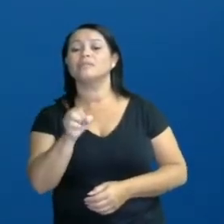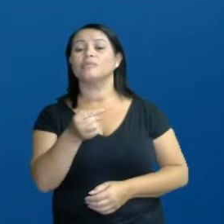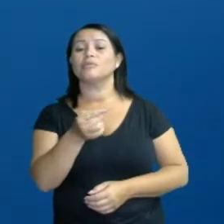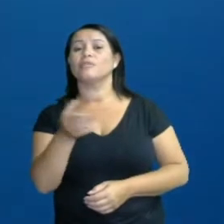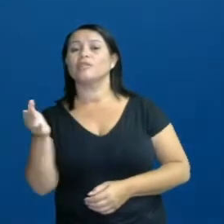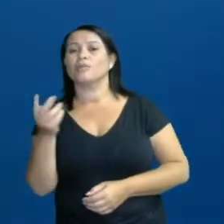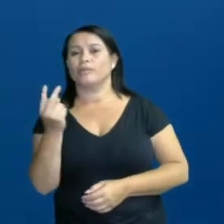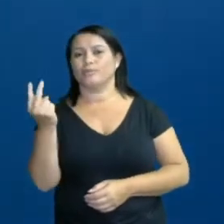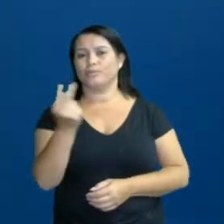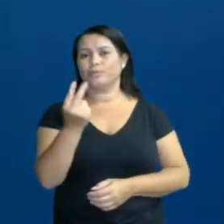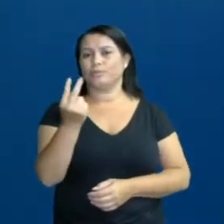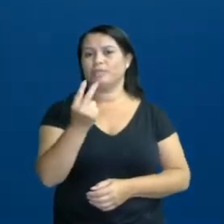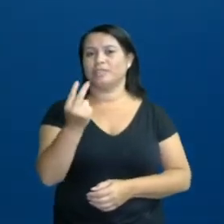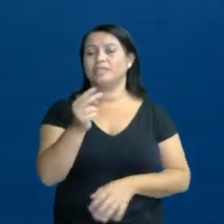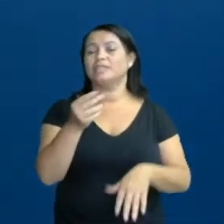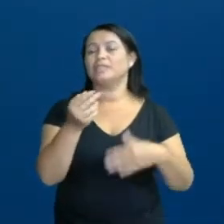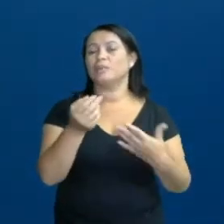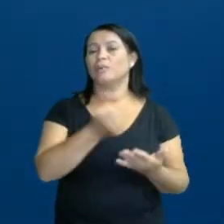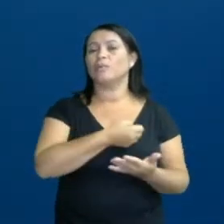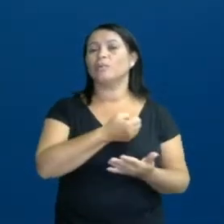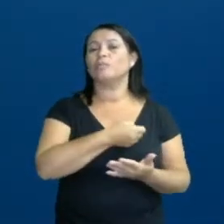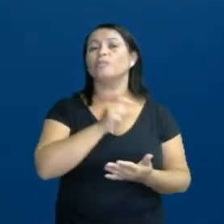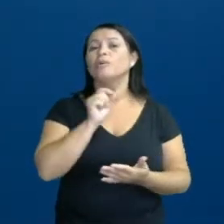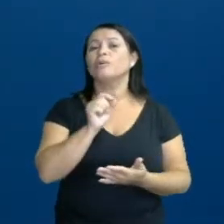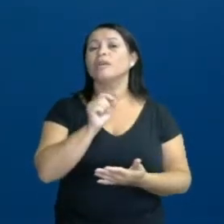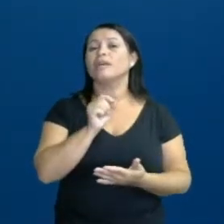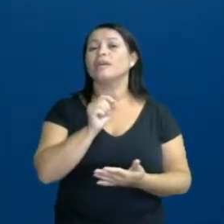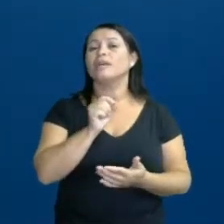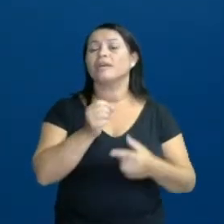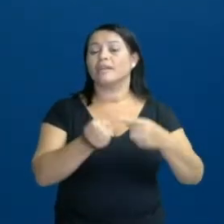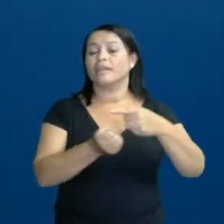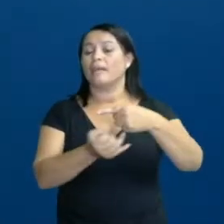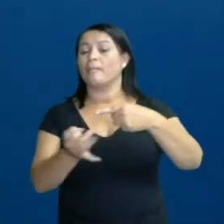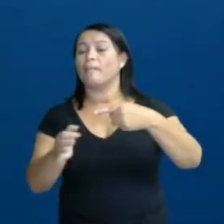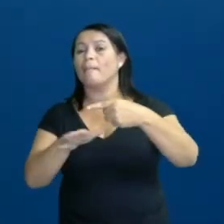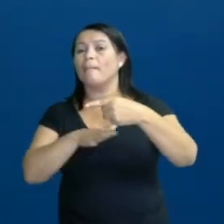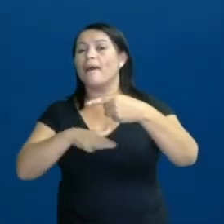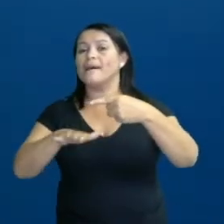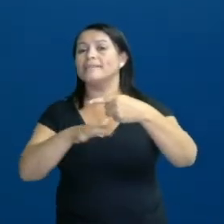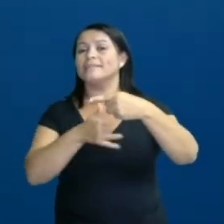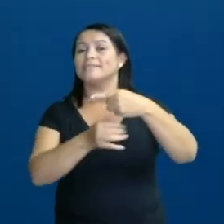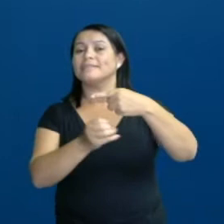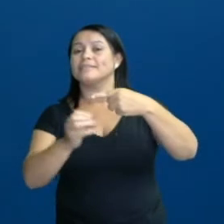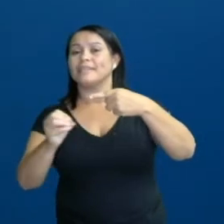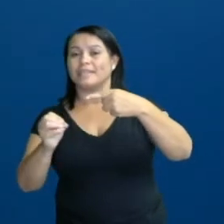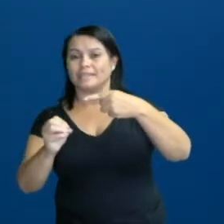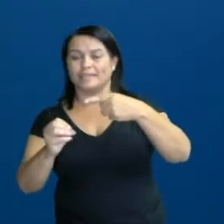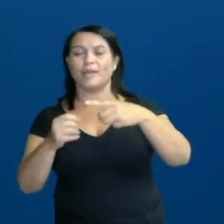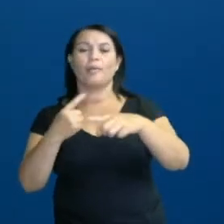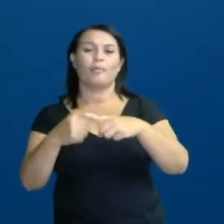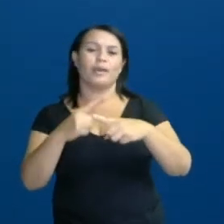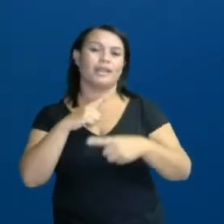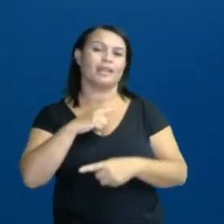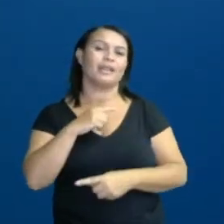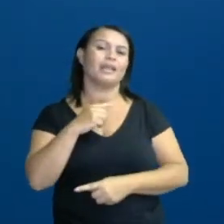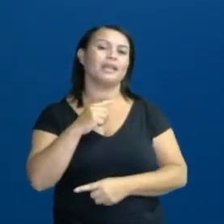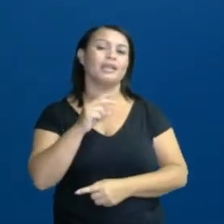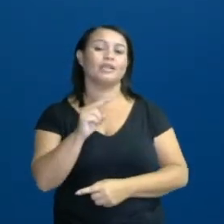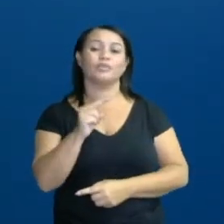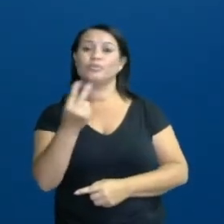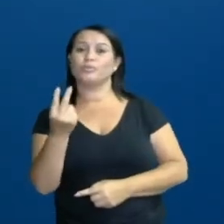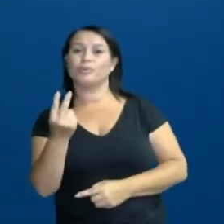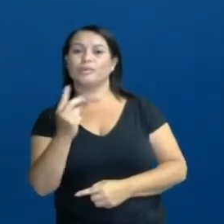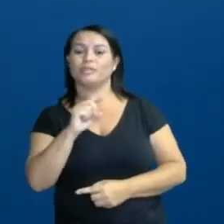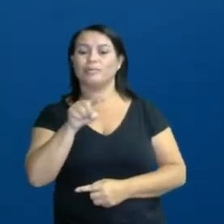vírgula, 2 casas. Então, esse número é em que base? Na base 100. Não é isso? Porque tem 2 casas depois